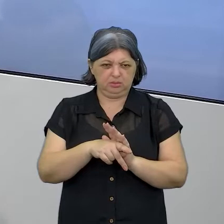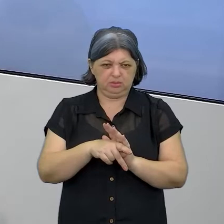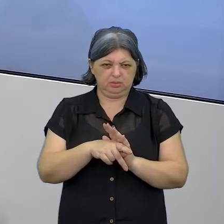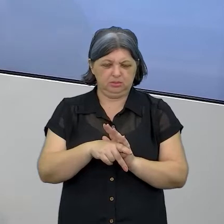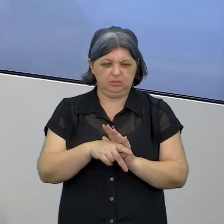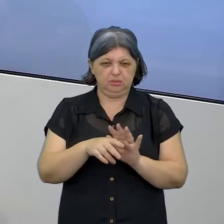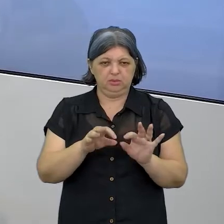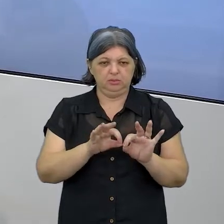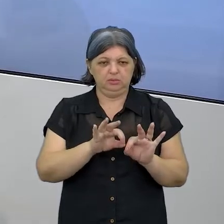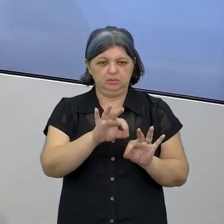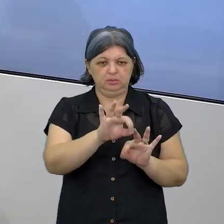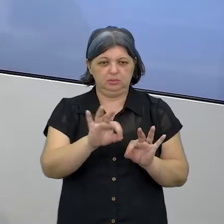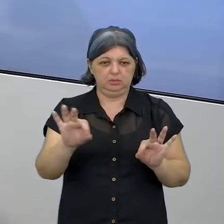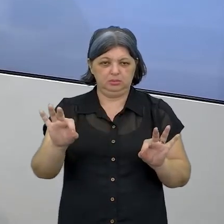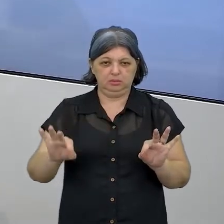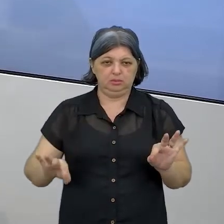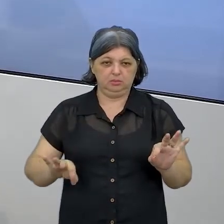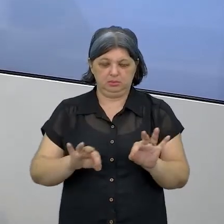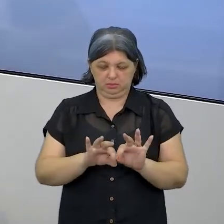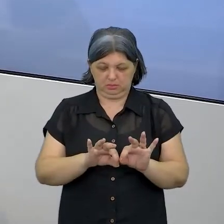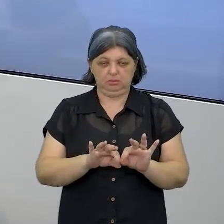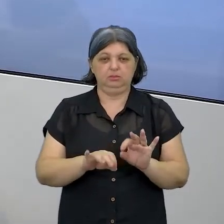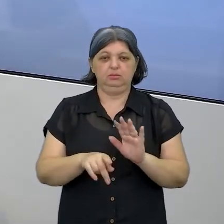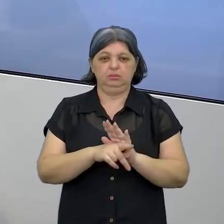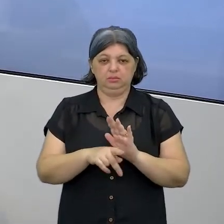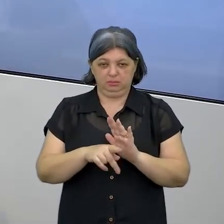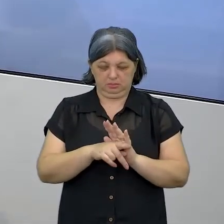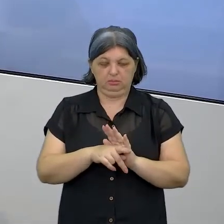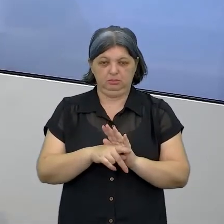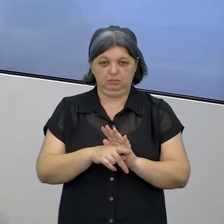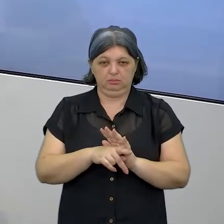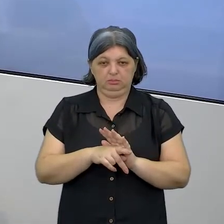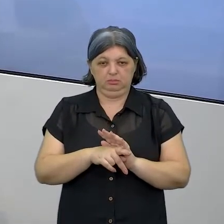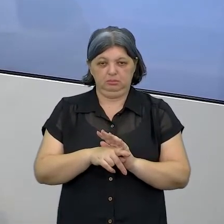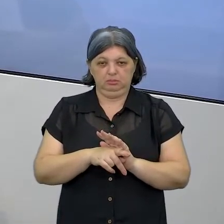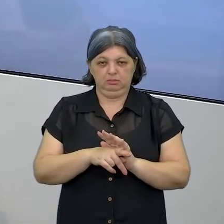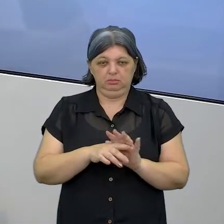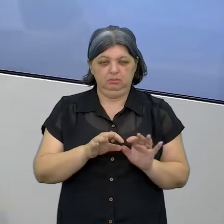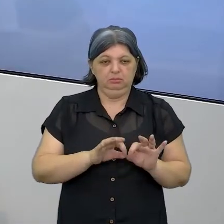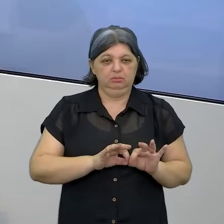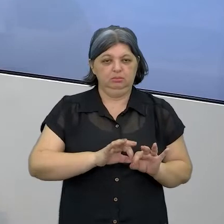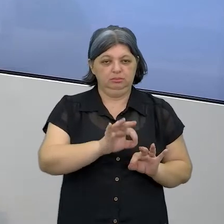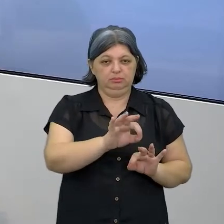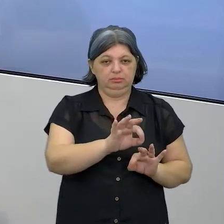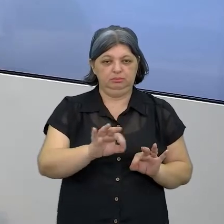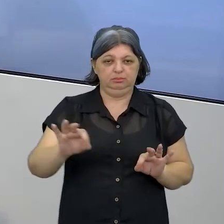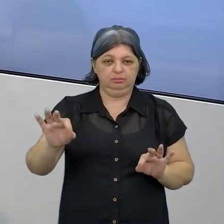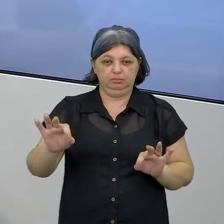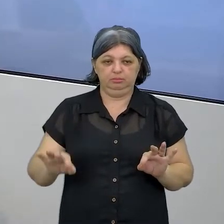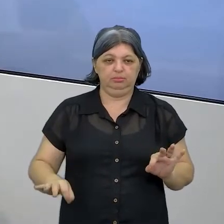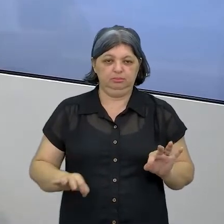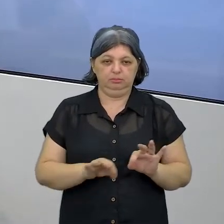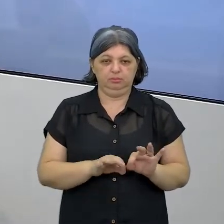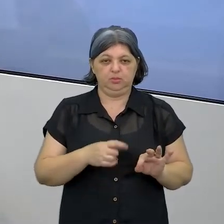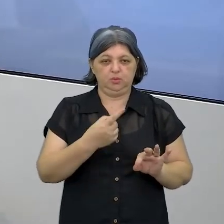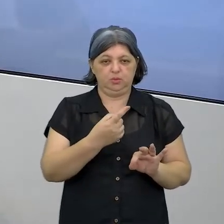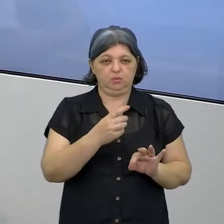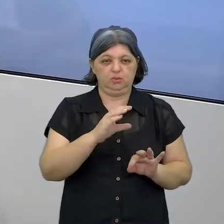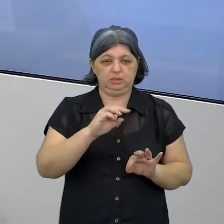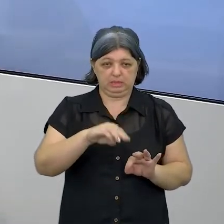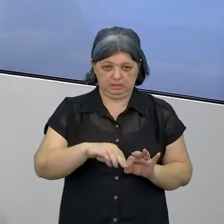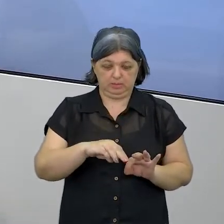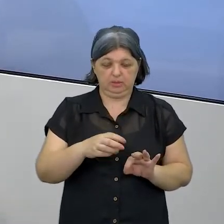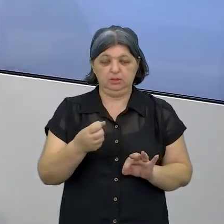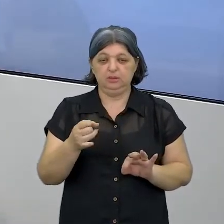centimetrado, né? Ou seja, ele vai ser um quadriculado e cada lado do quadrado ia ter 1 centímetro. E se caso você